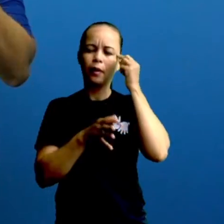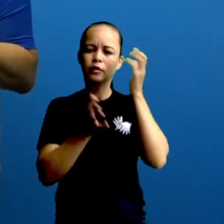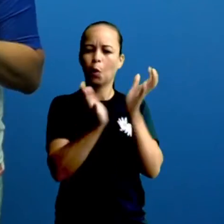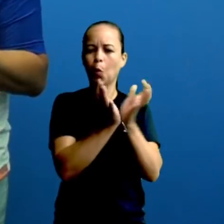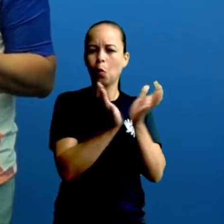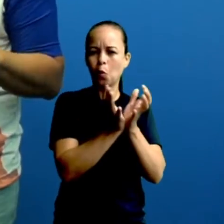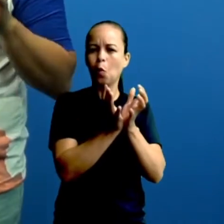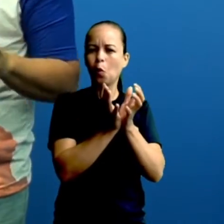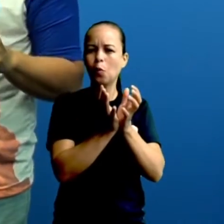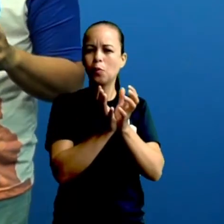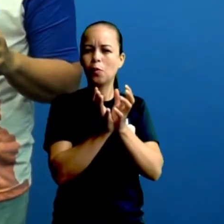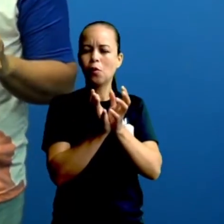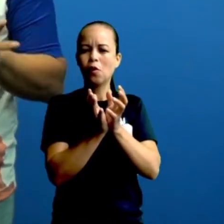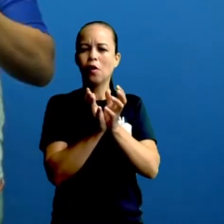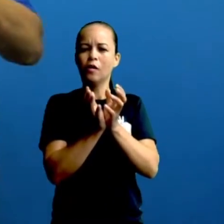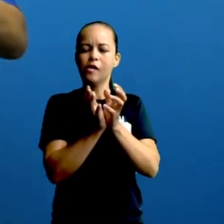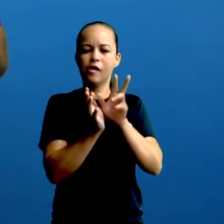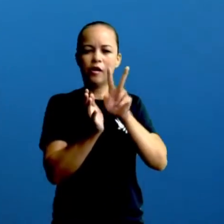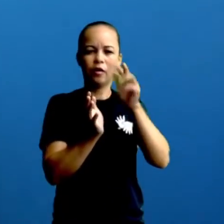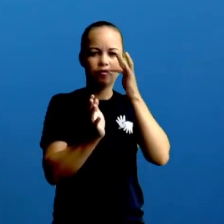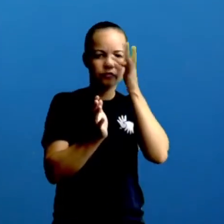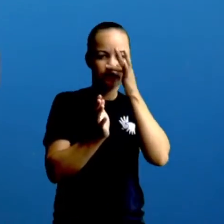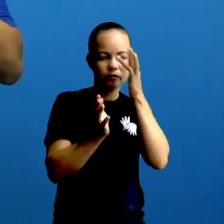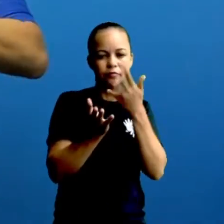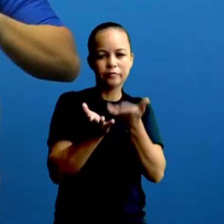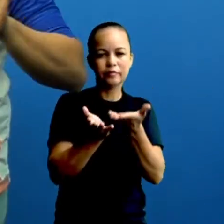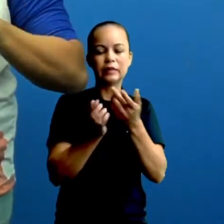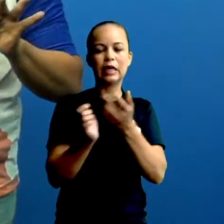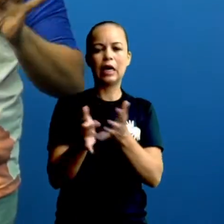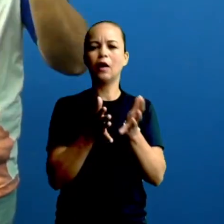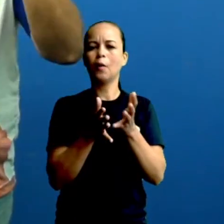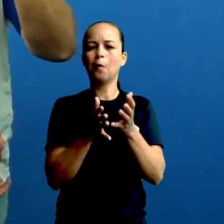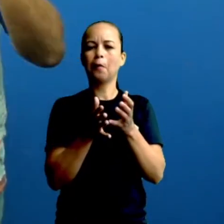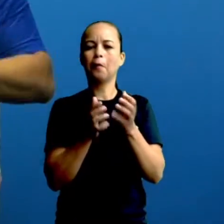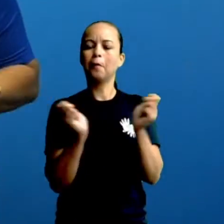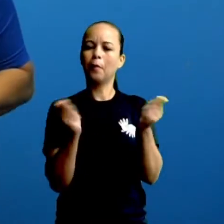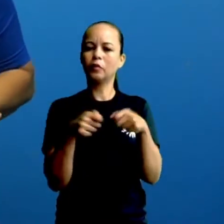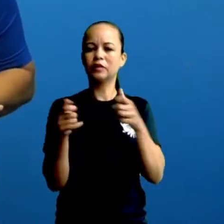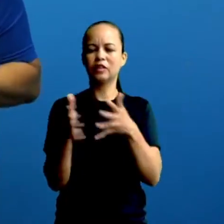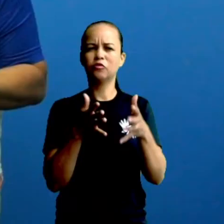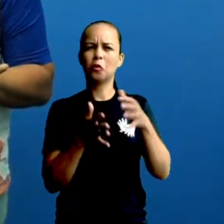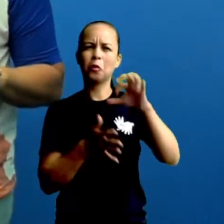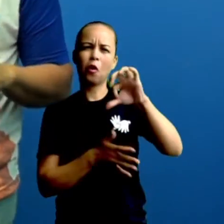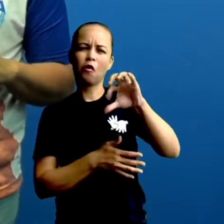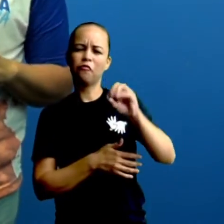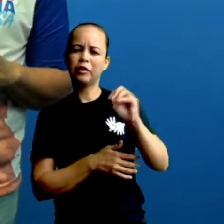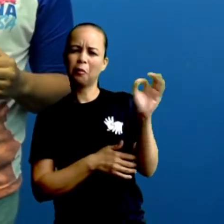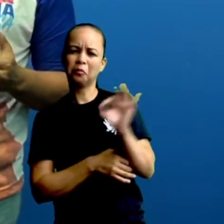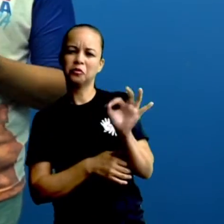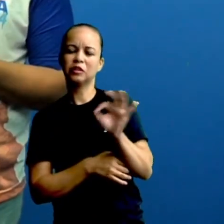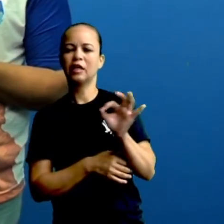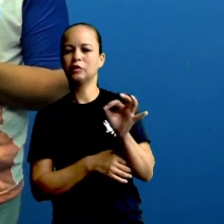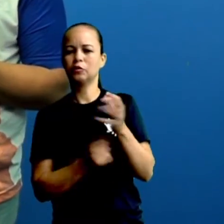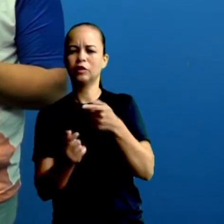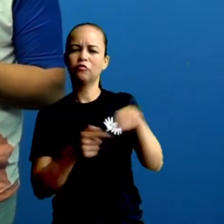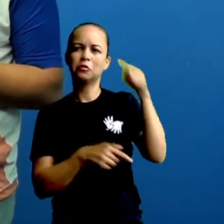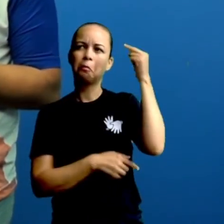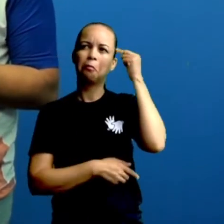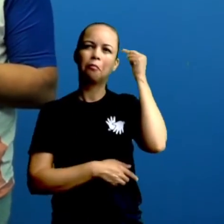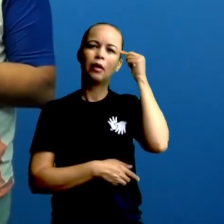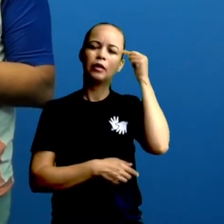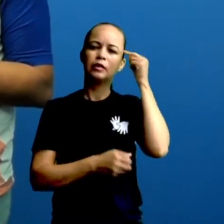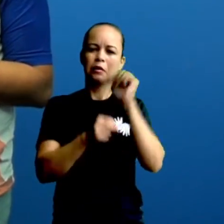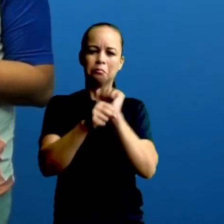quando você pensa em uma planta, possivelmente, quase que certeza, quase que 90% de chance de que você vai estar pensando em